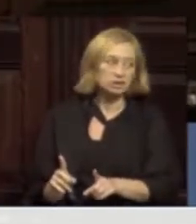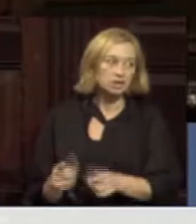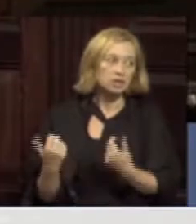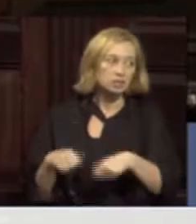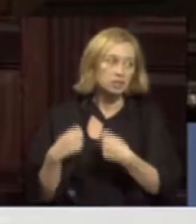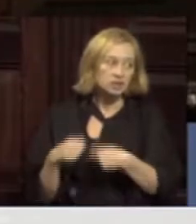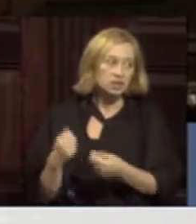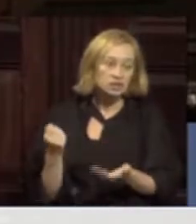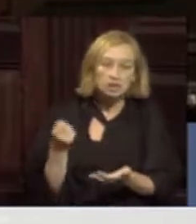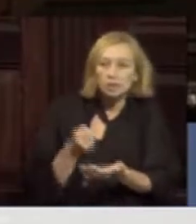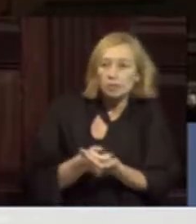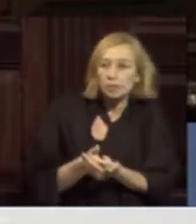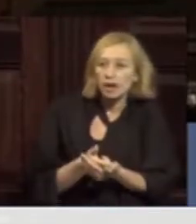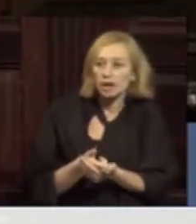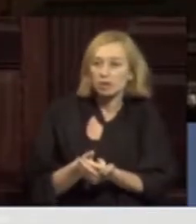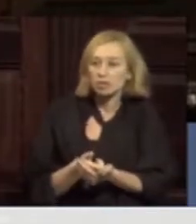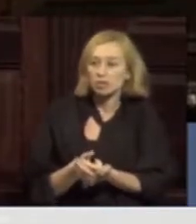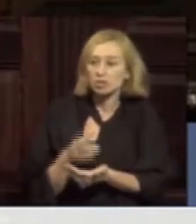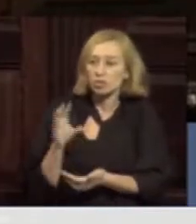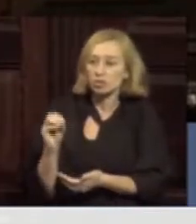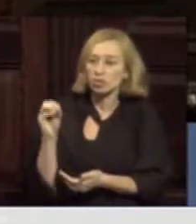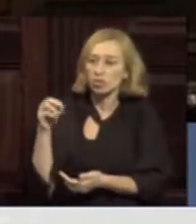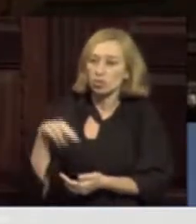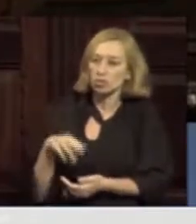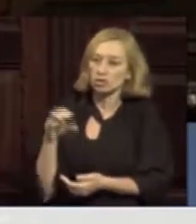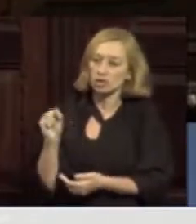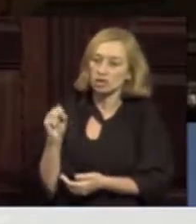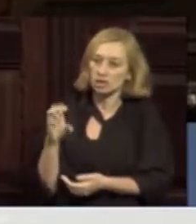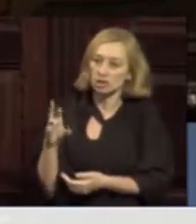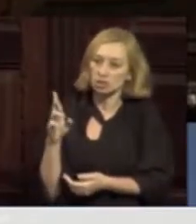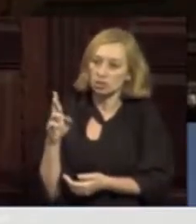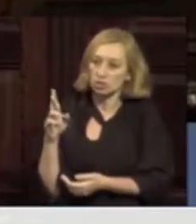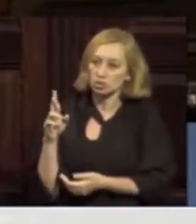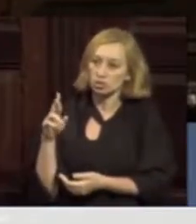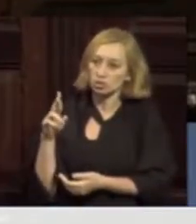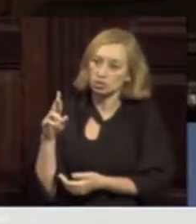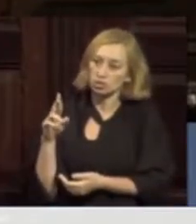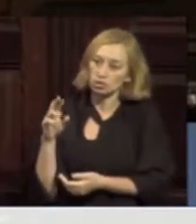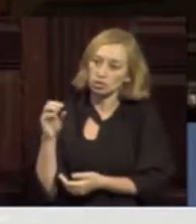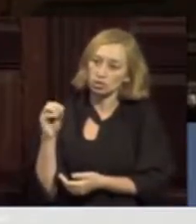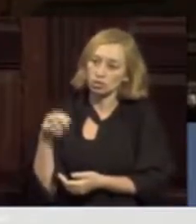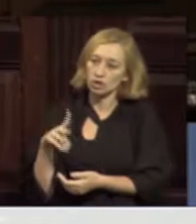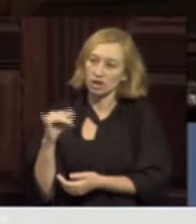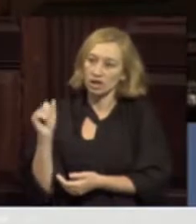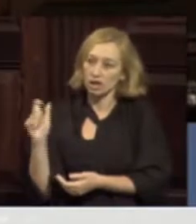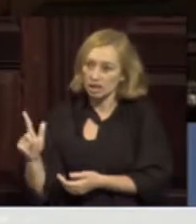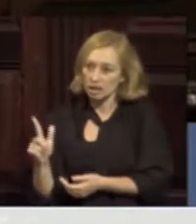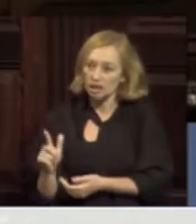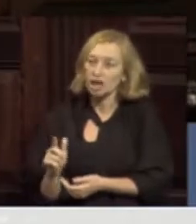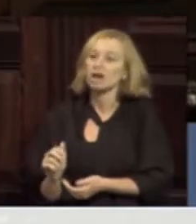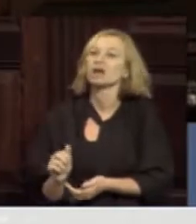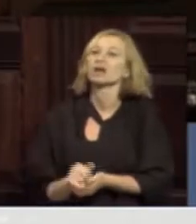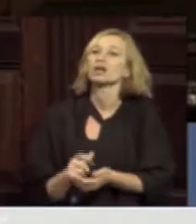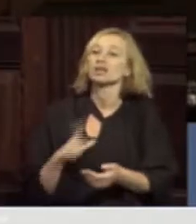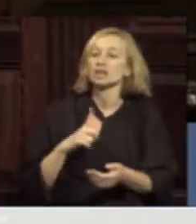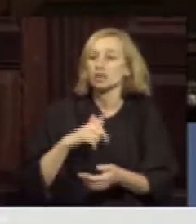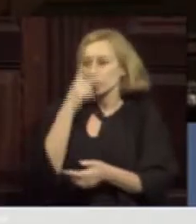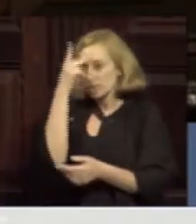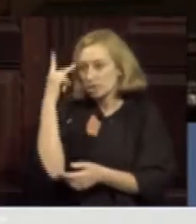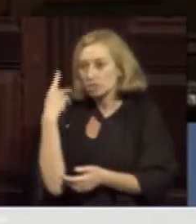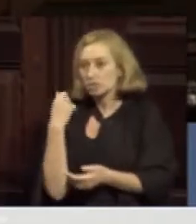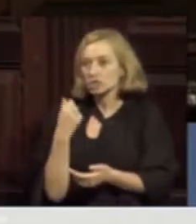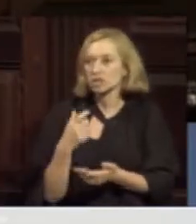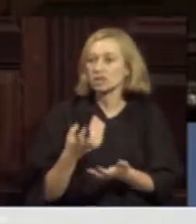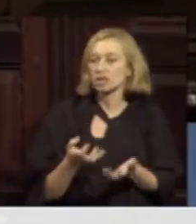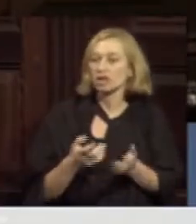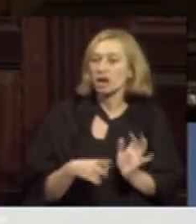ser pagos pela concessionária e tem gente defendendo a tese dentro do próprio governo de prorrogação de contrato, que só vence